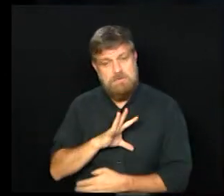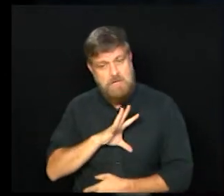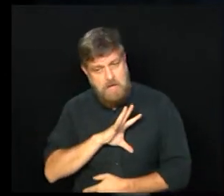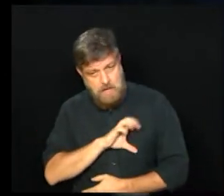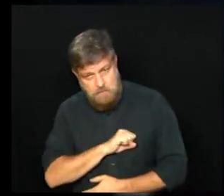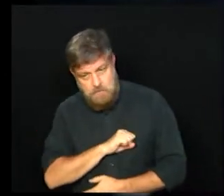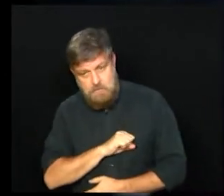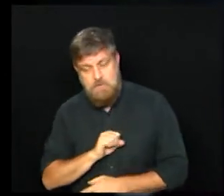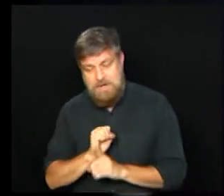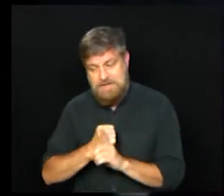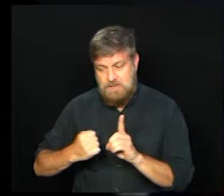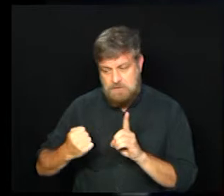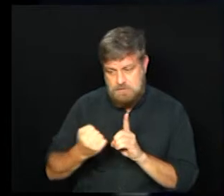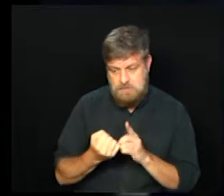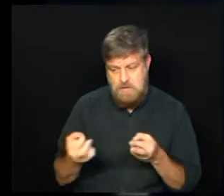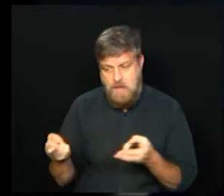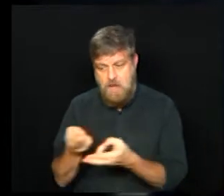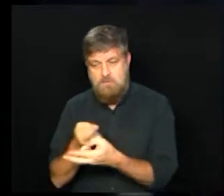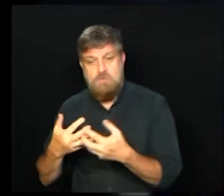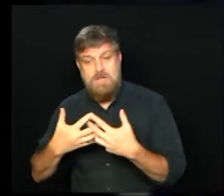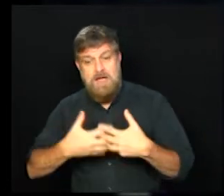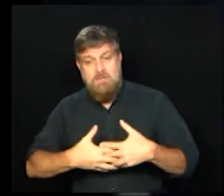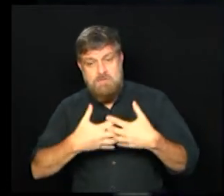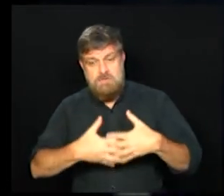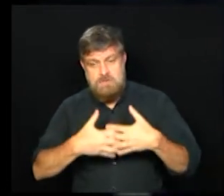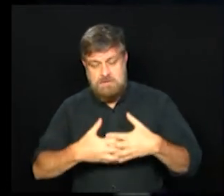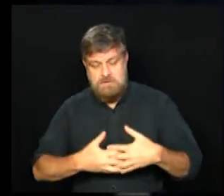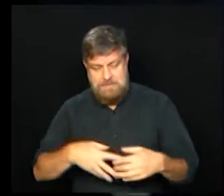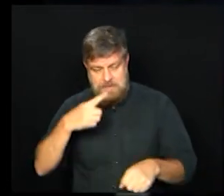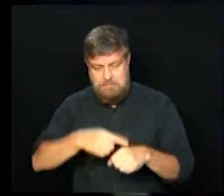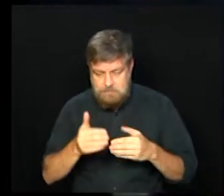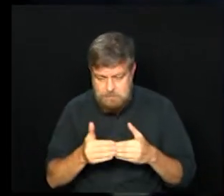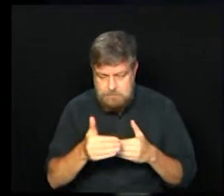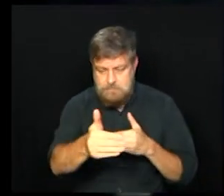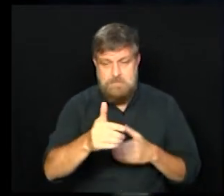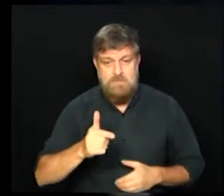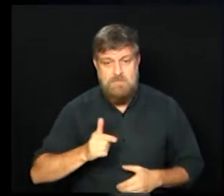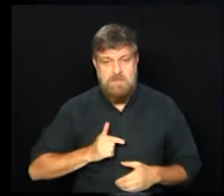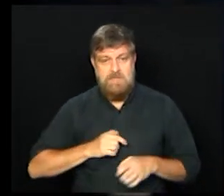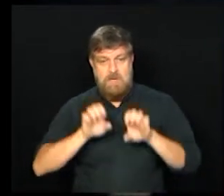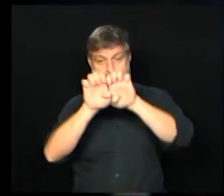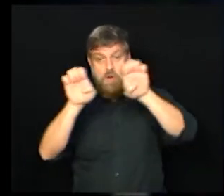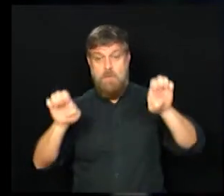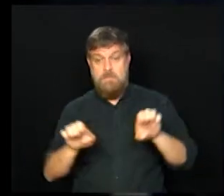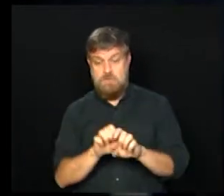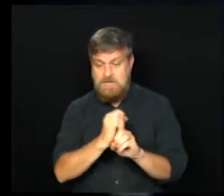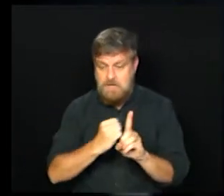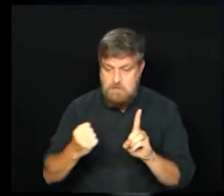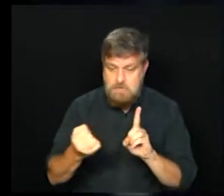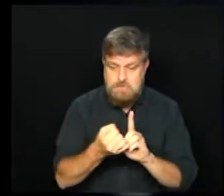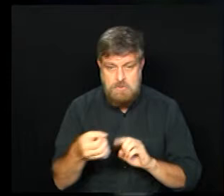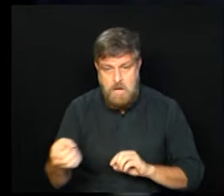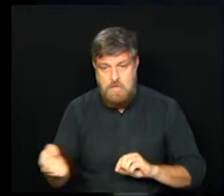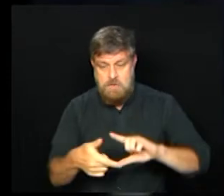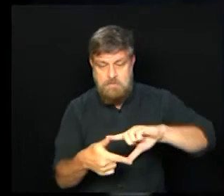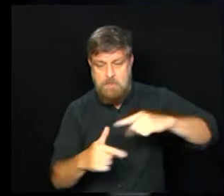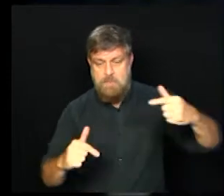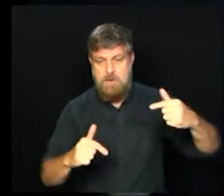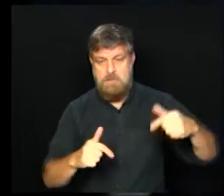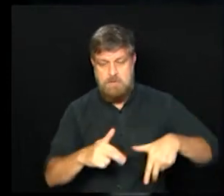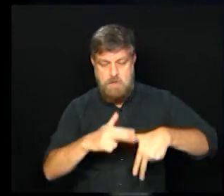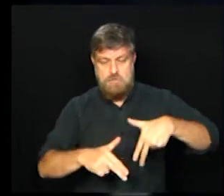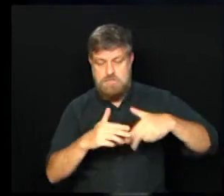relações sociais funcionam, para poder, a partir daí, a gente ter uma nova construção de uma nova sociedade, onde a gente tem uma igualdade de